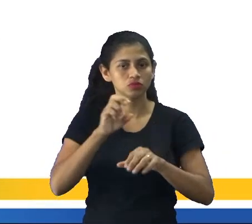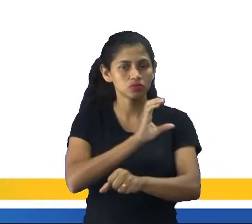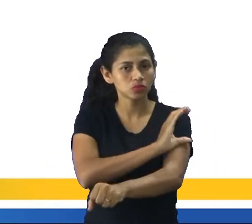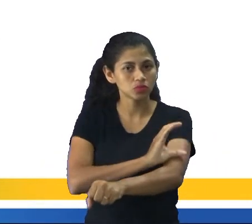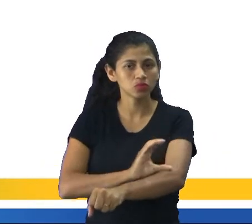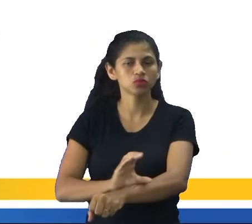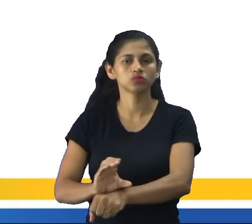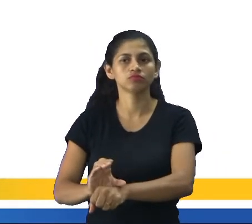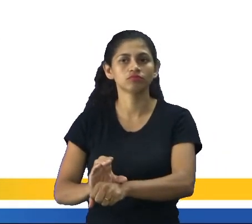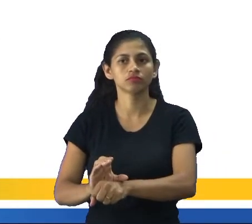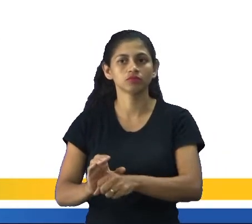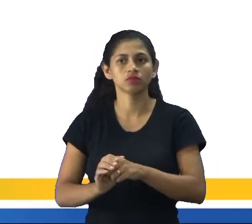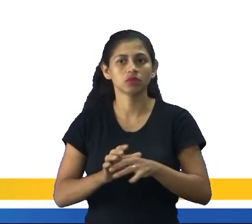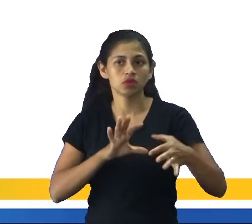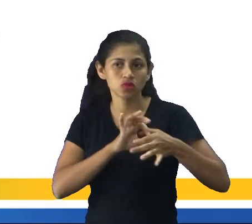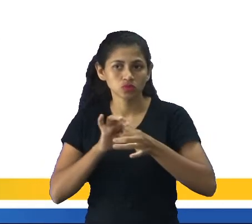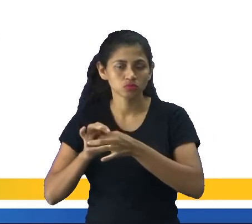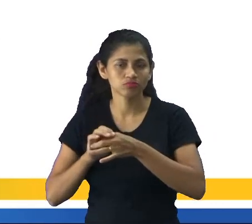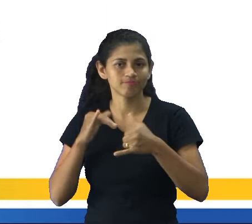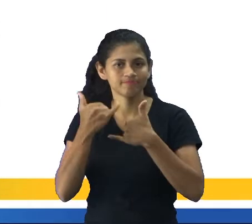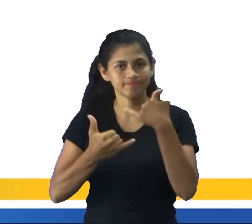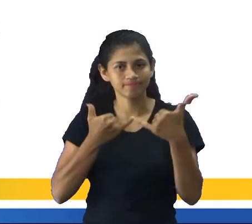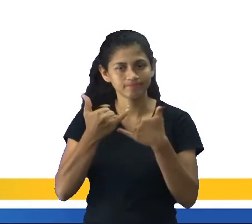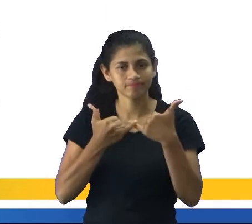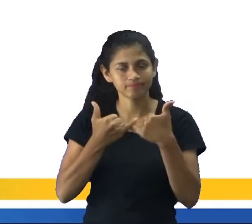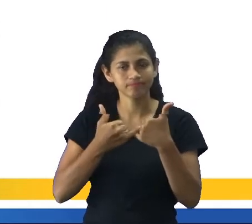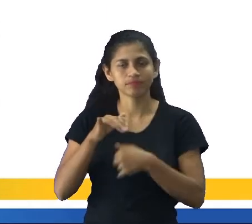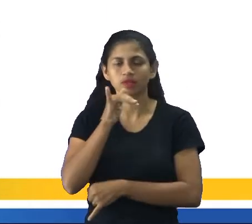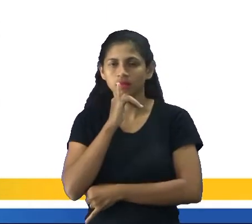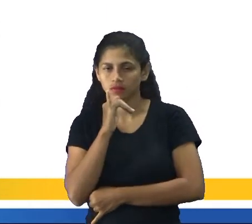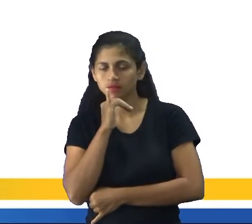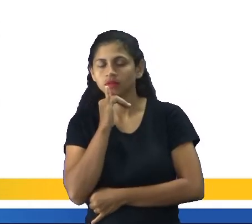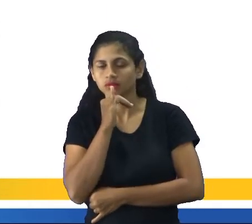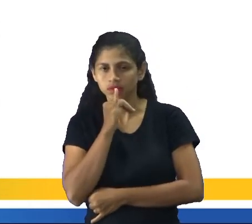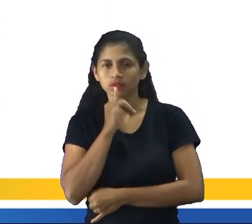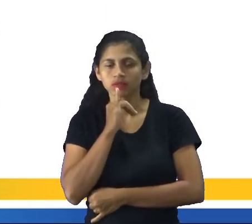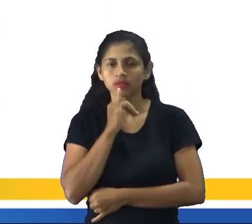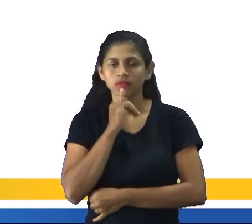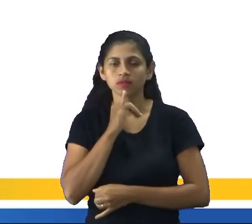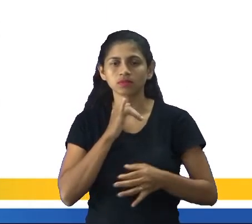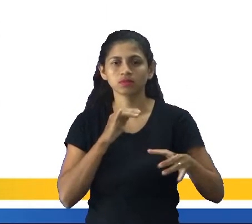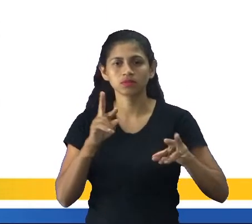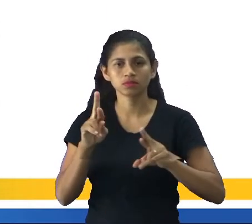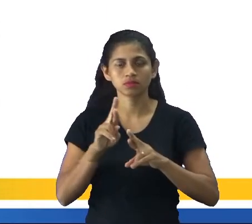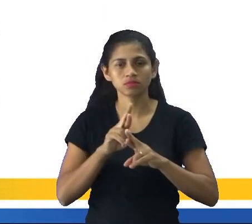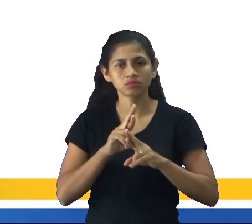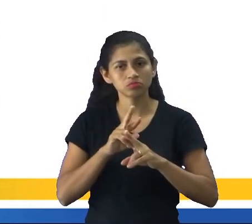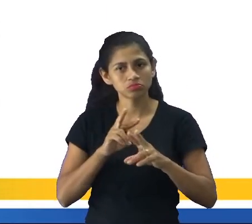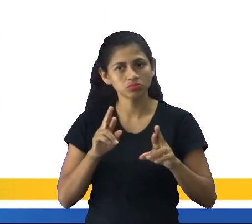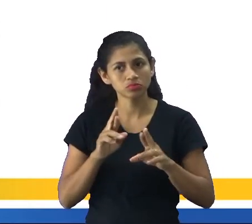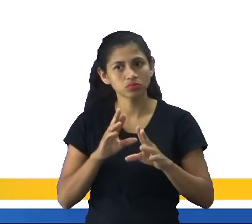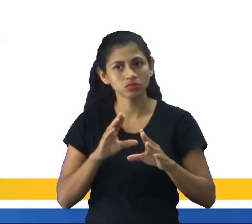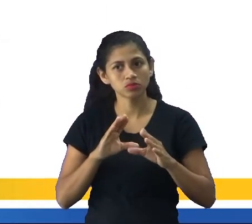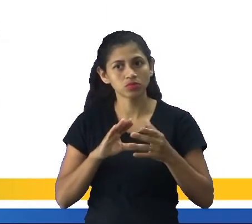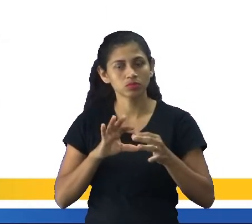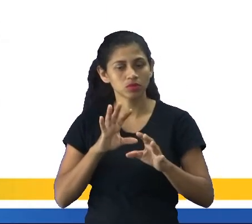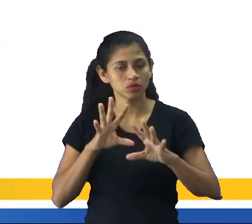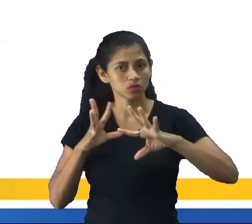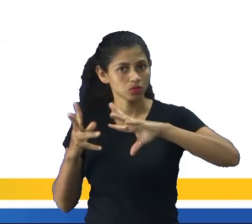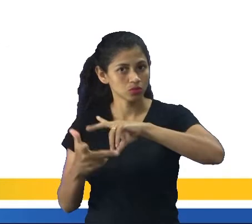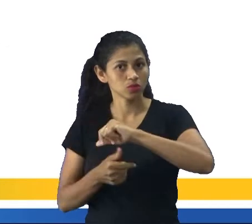de consumo. Nesse contexto, as brincadeiras são exemplos dessas práticas de intercâmbio cultural. Sendo assim, temos como